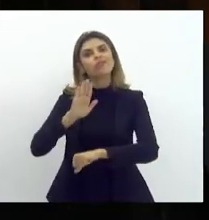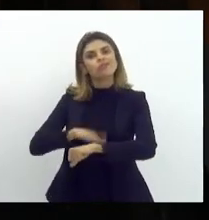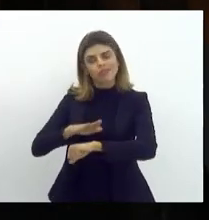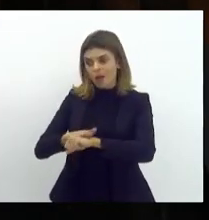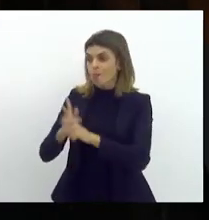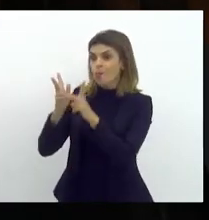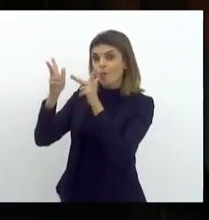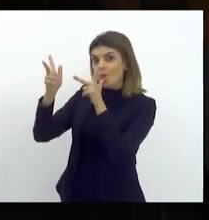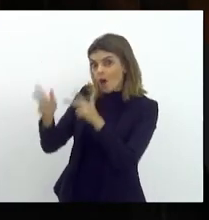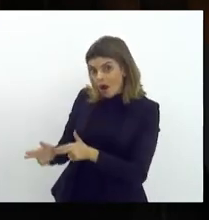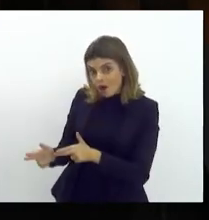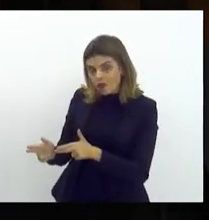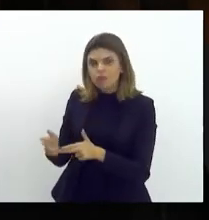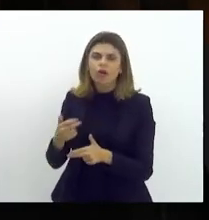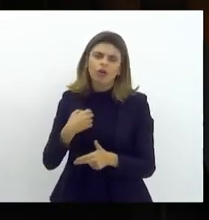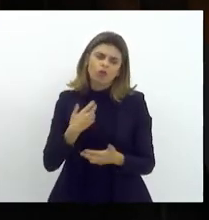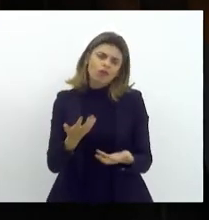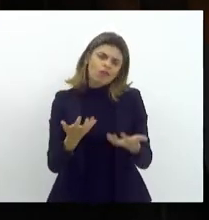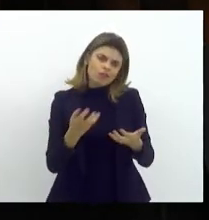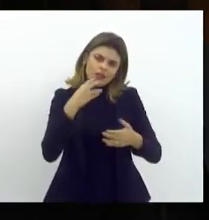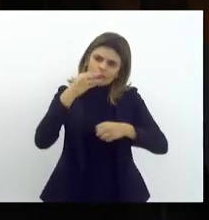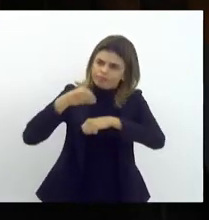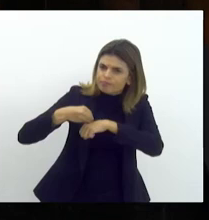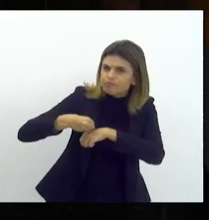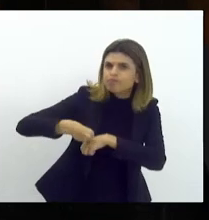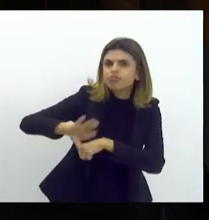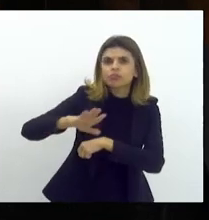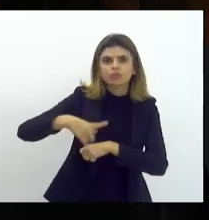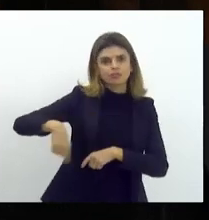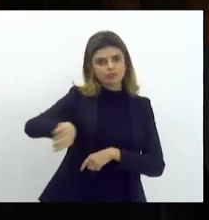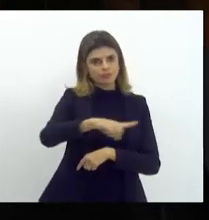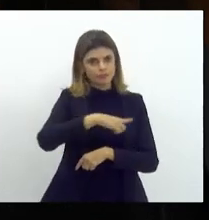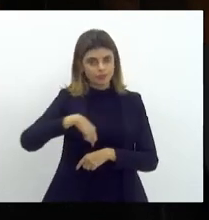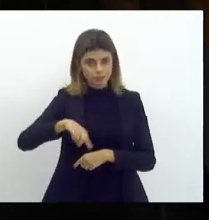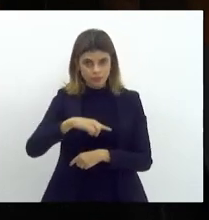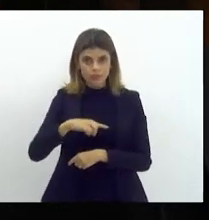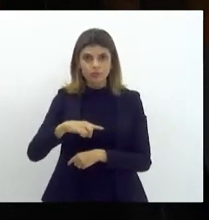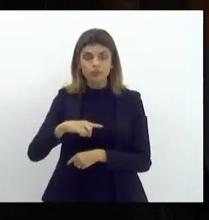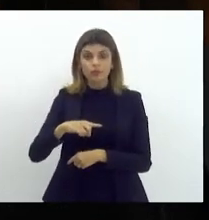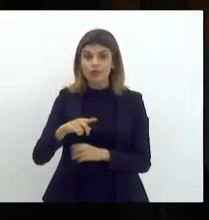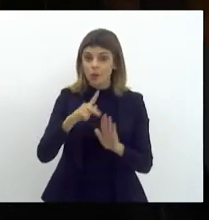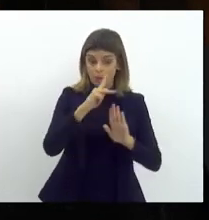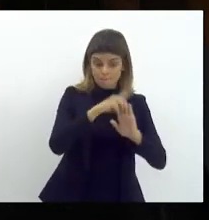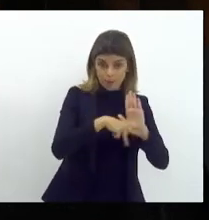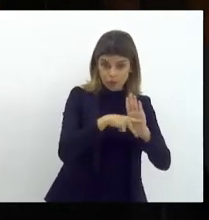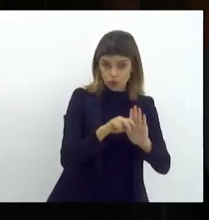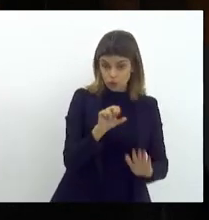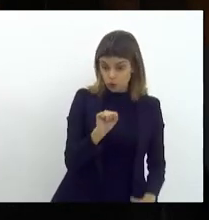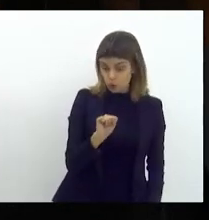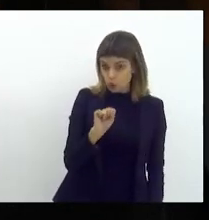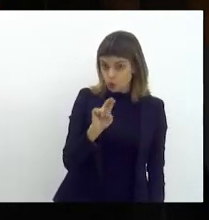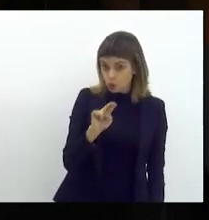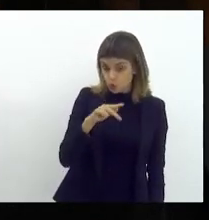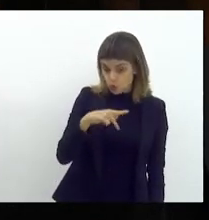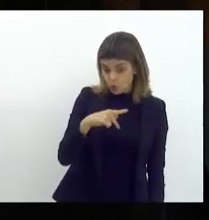tempo eu queria lembrar que quando foi feito supera Rio